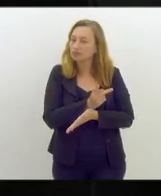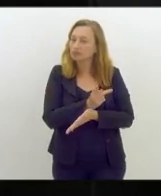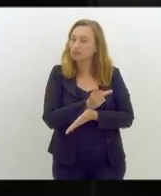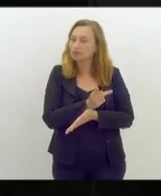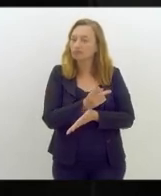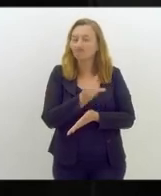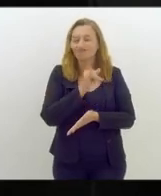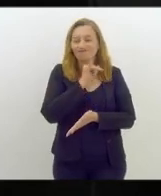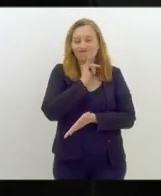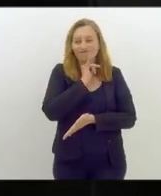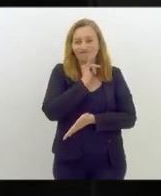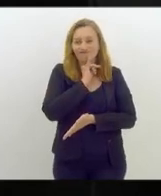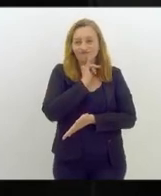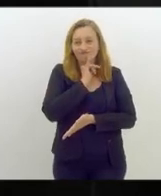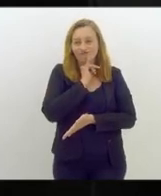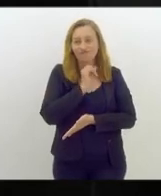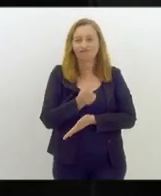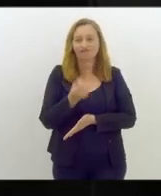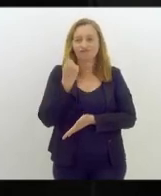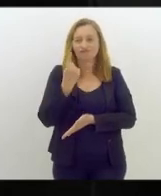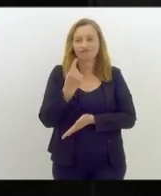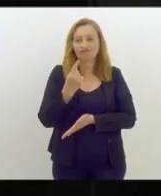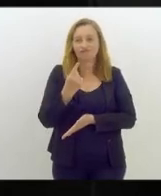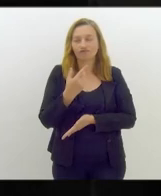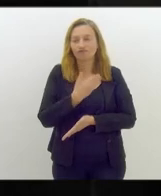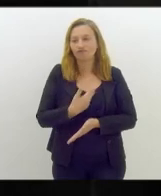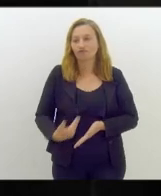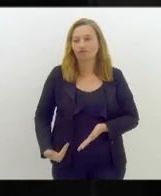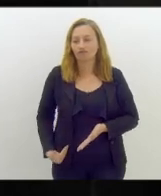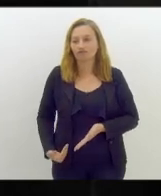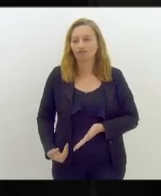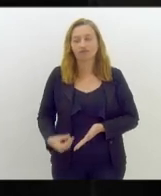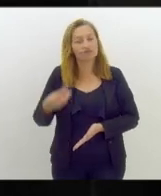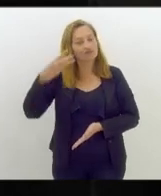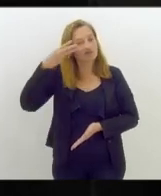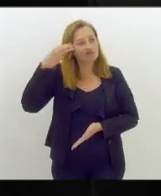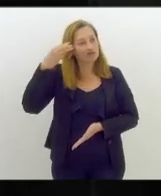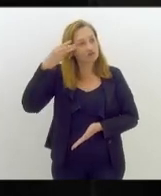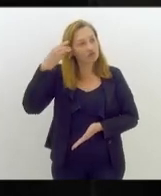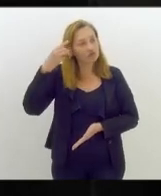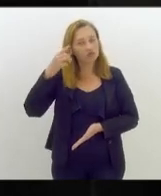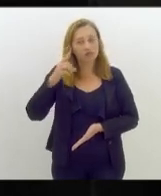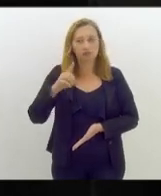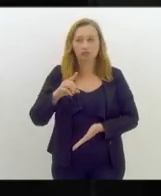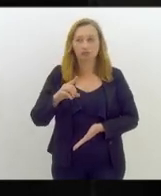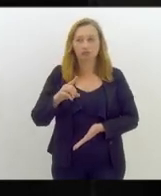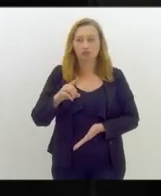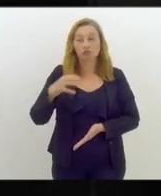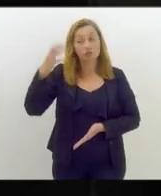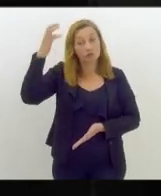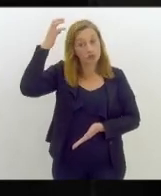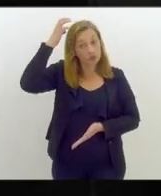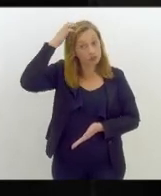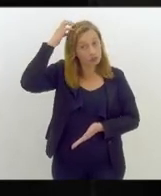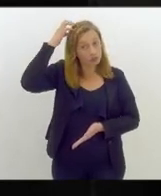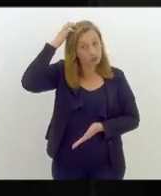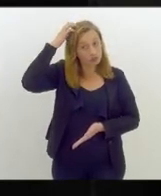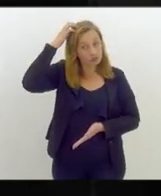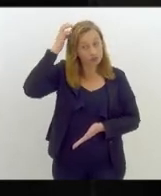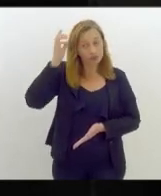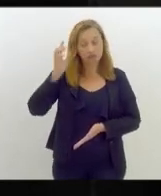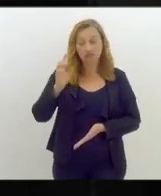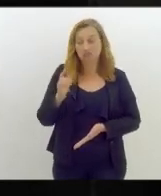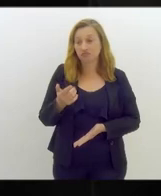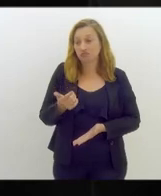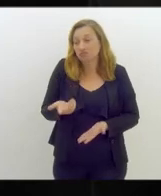E, infelizmente, o ex-governador Wilson Witzel não conseguiu provar a sua inocência e não outro caminho a não ser a